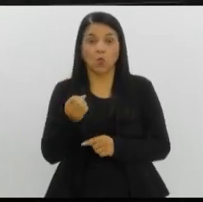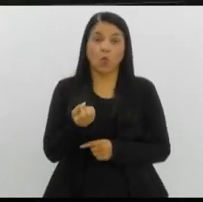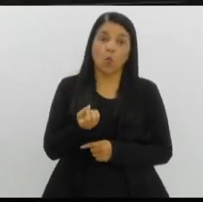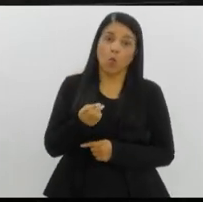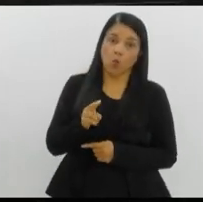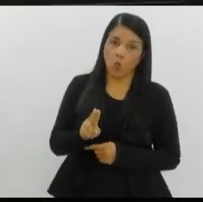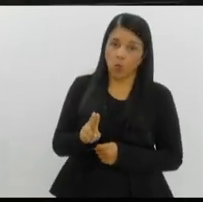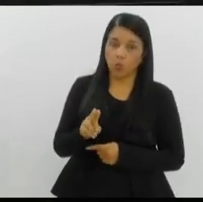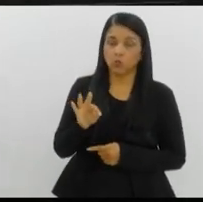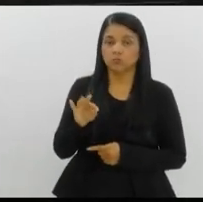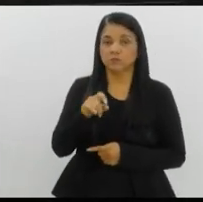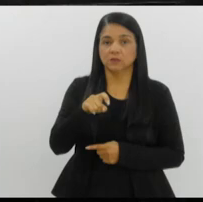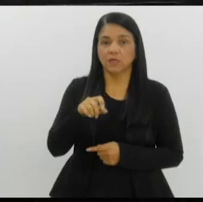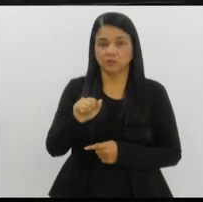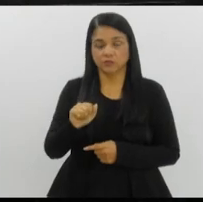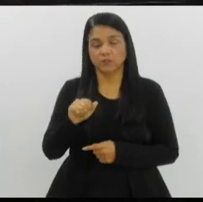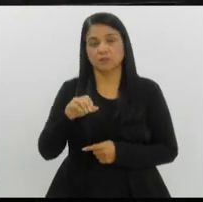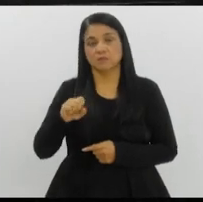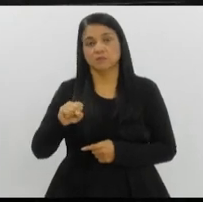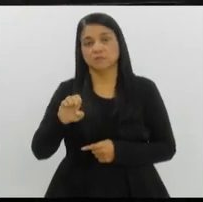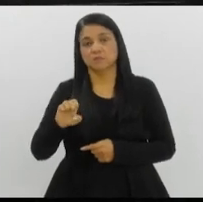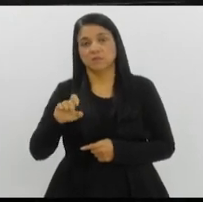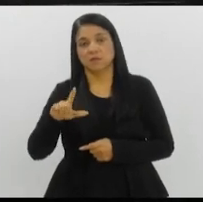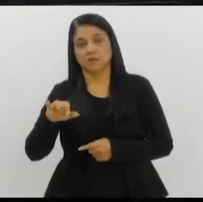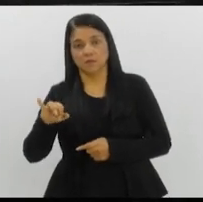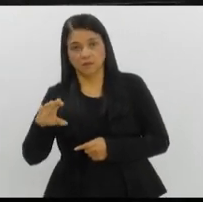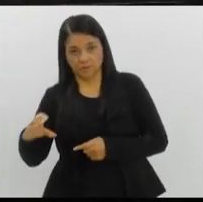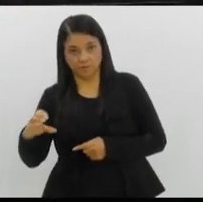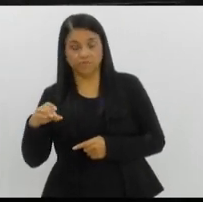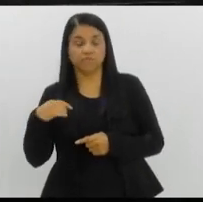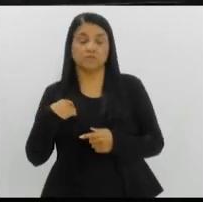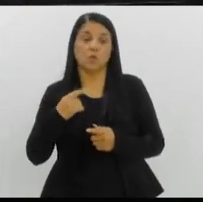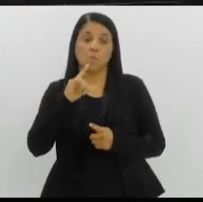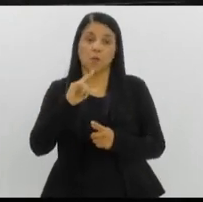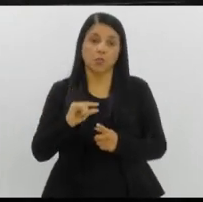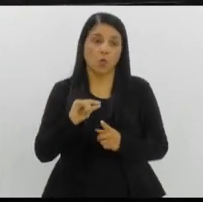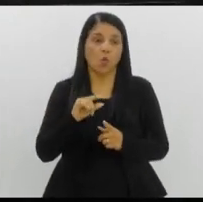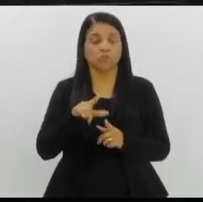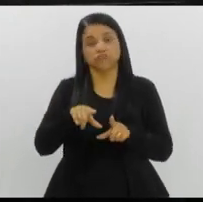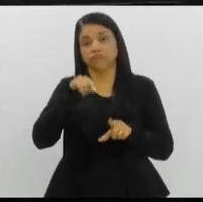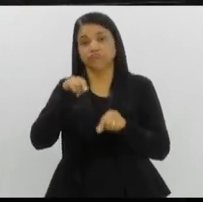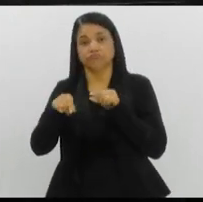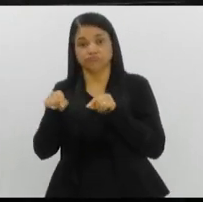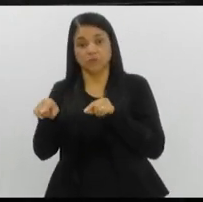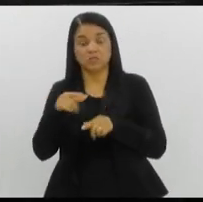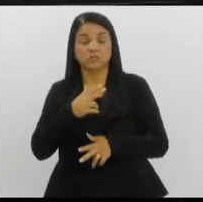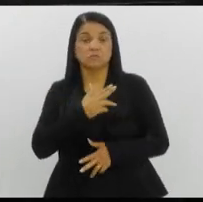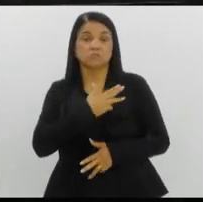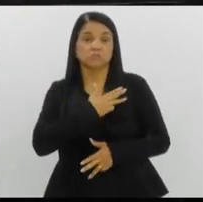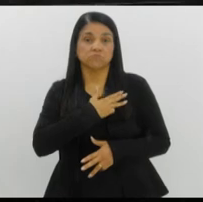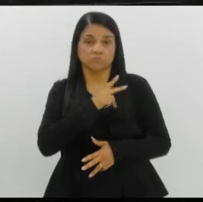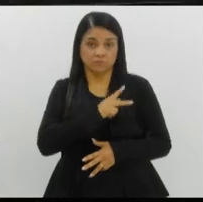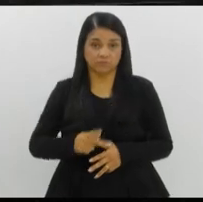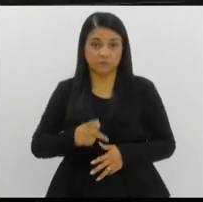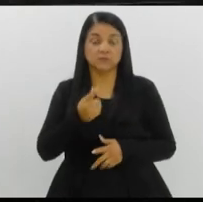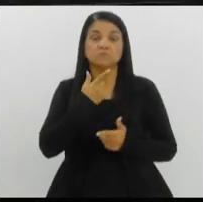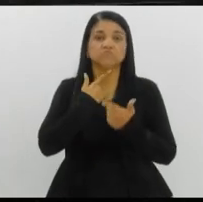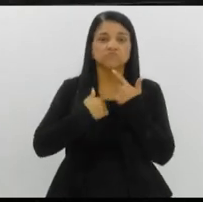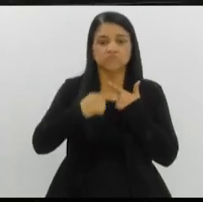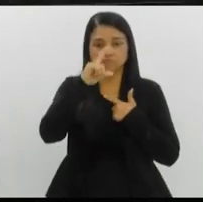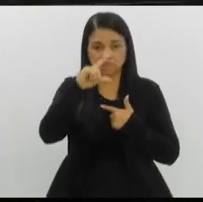que for menor. Ora, se o presidente da República deseja a queda da taxa Selic,